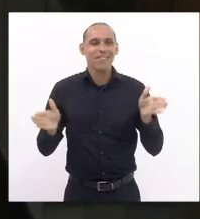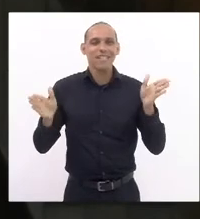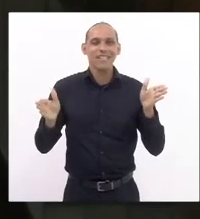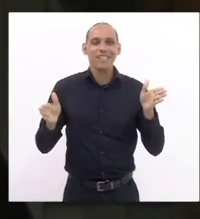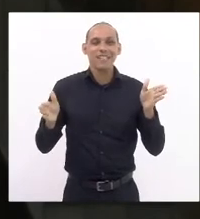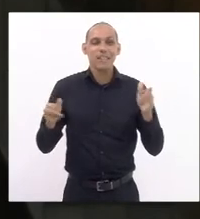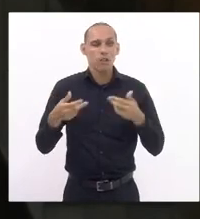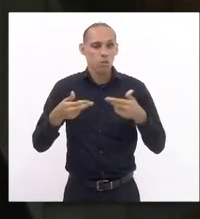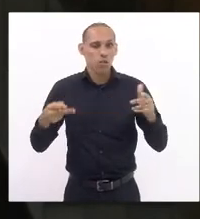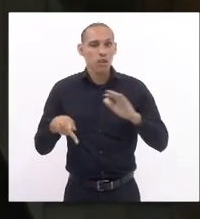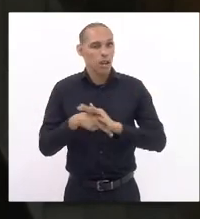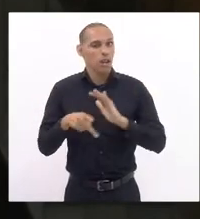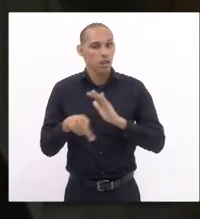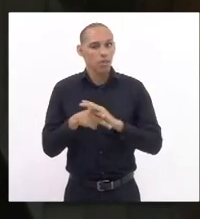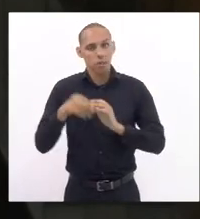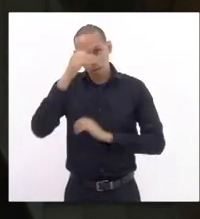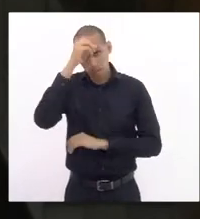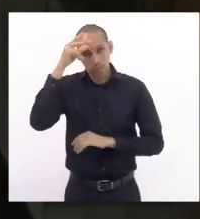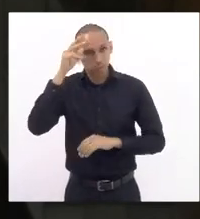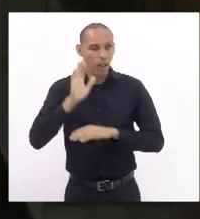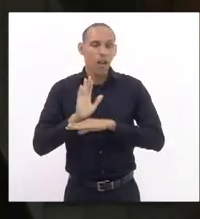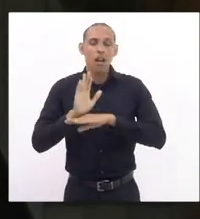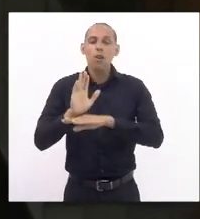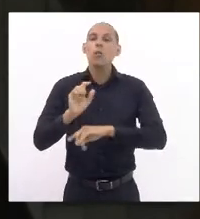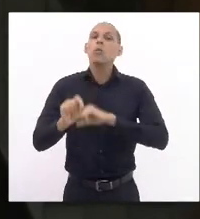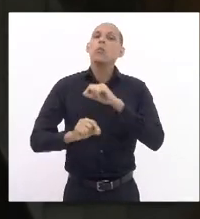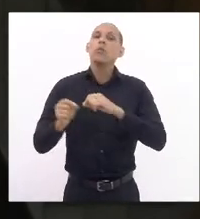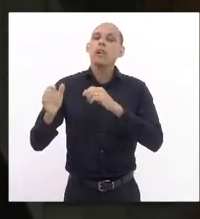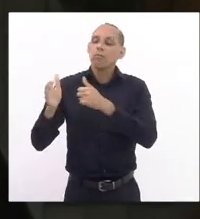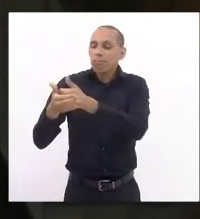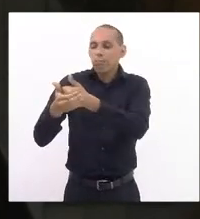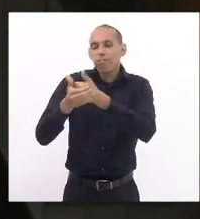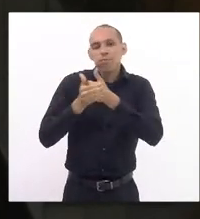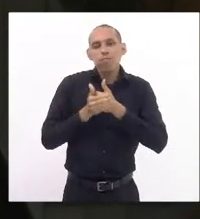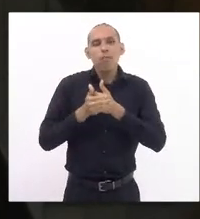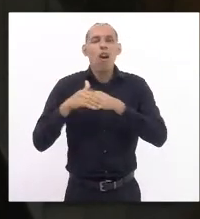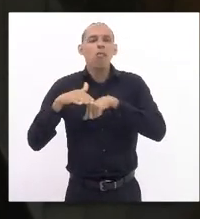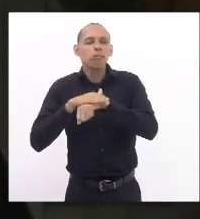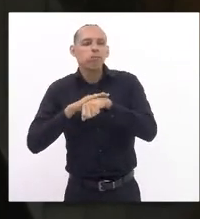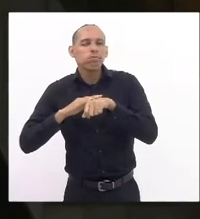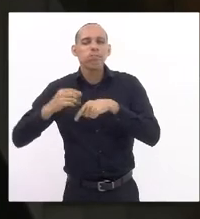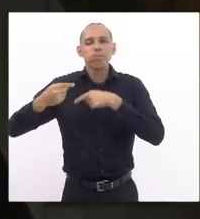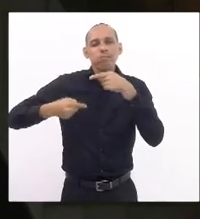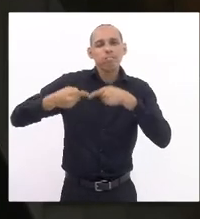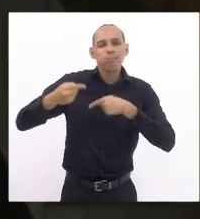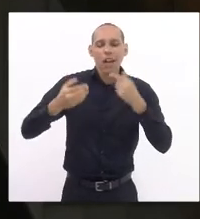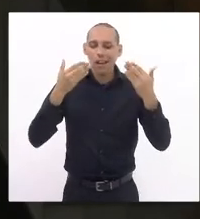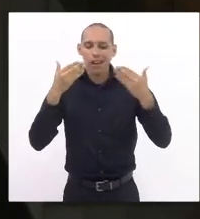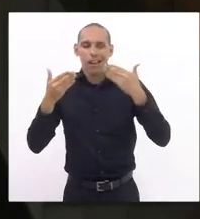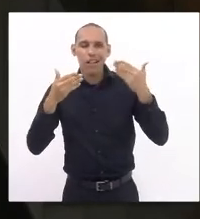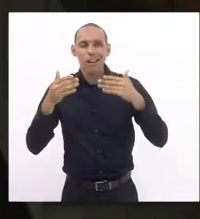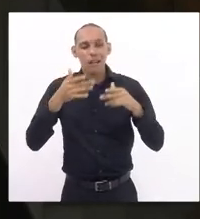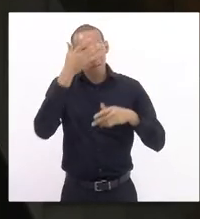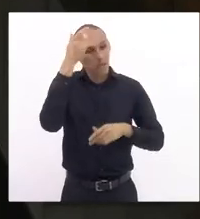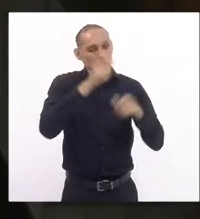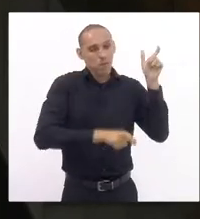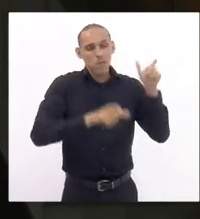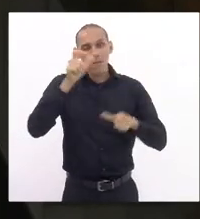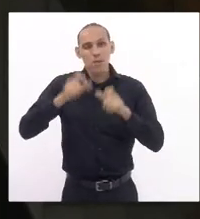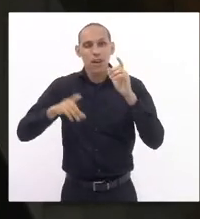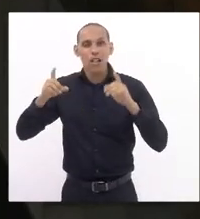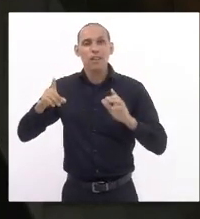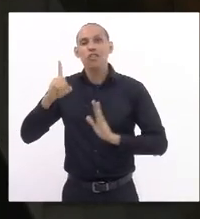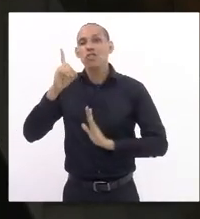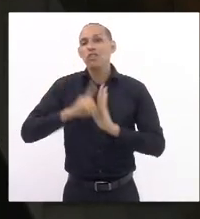Prefeitura para acolher, dialogar, atender vítimas de violações de